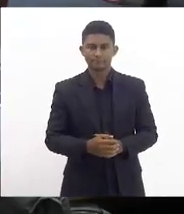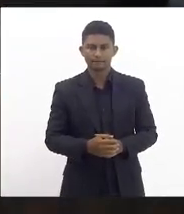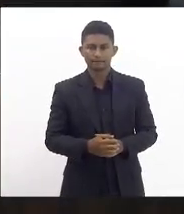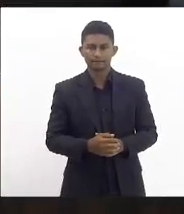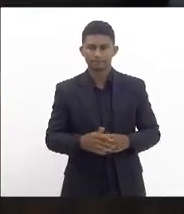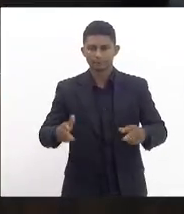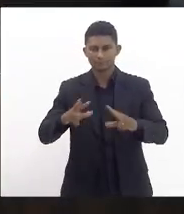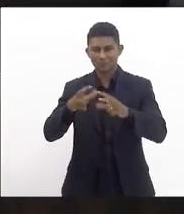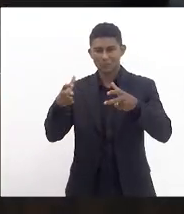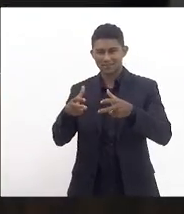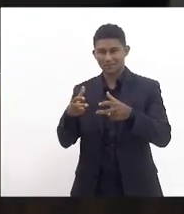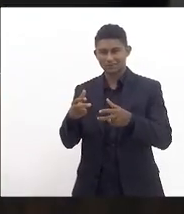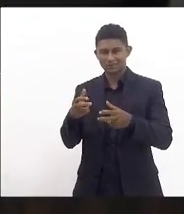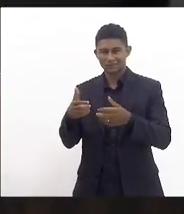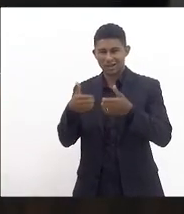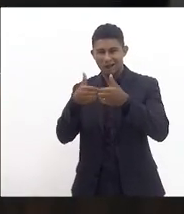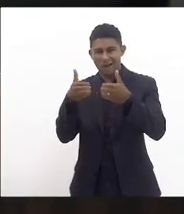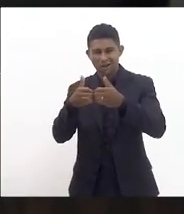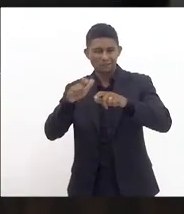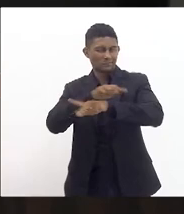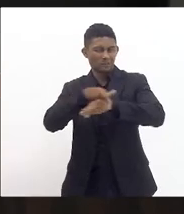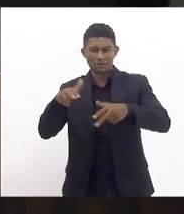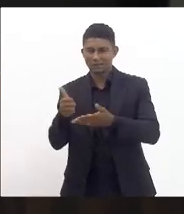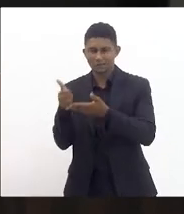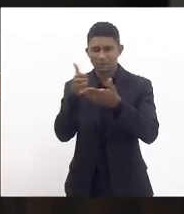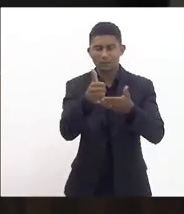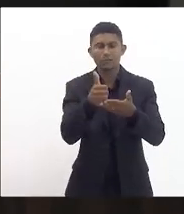Pela Comissão de Transporte, deputada enfermeira Rejane.